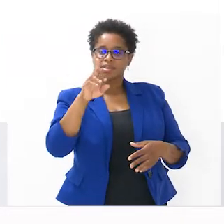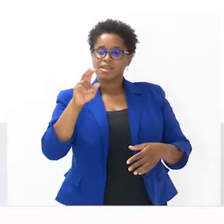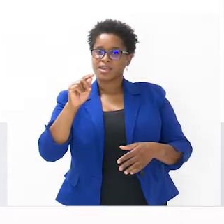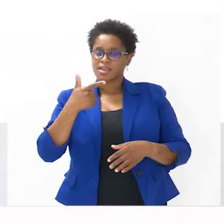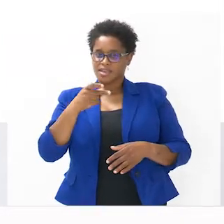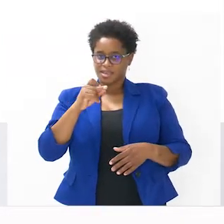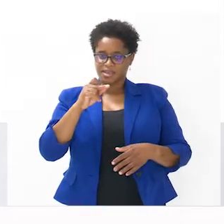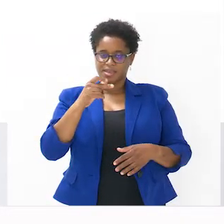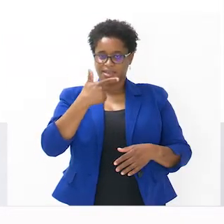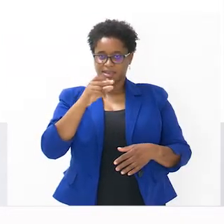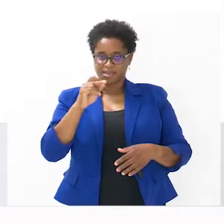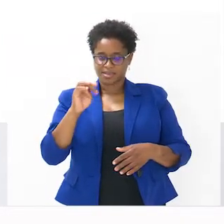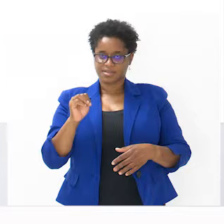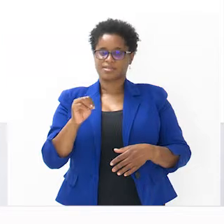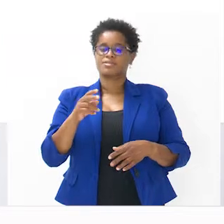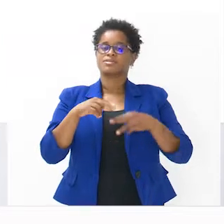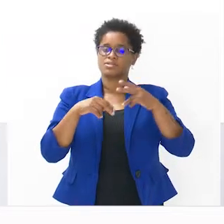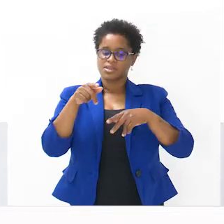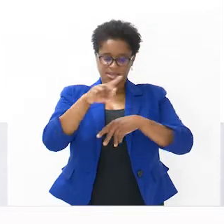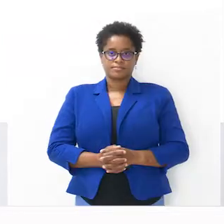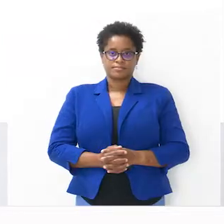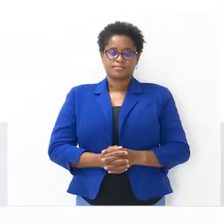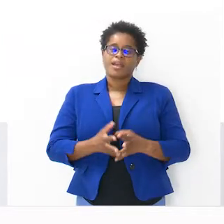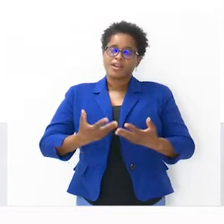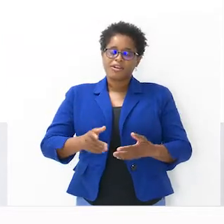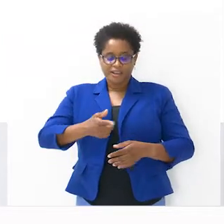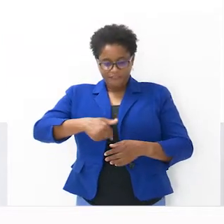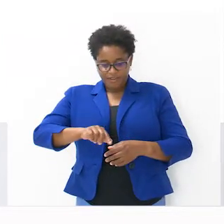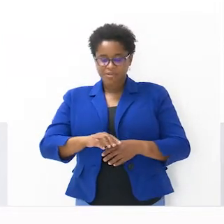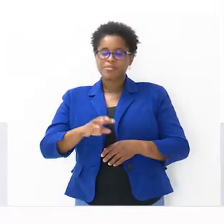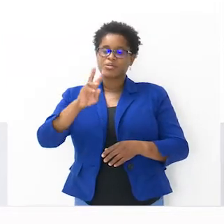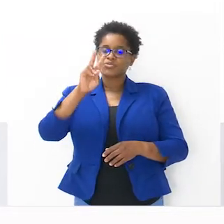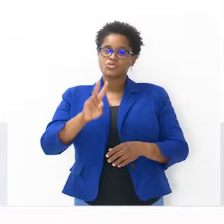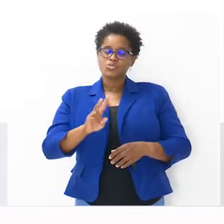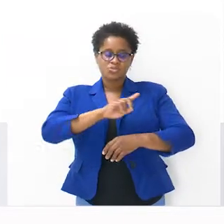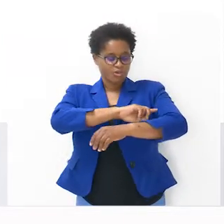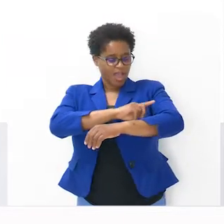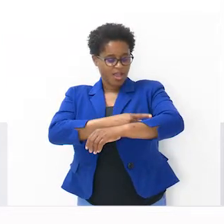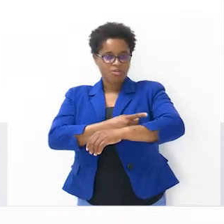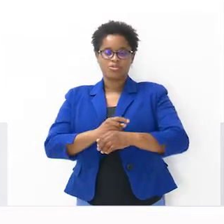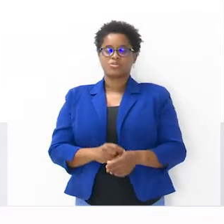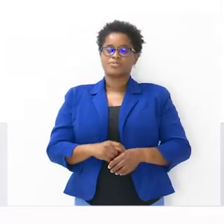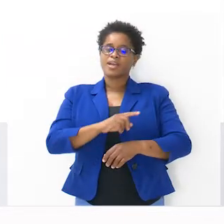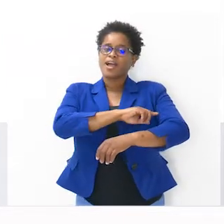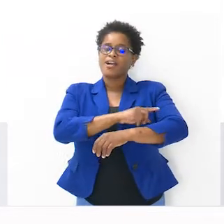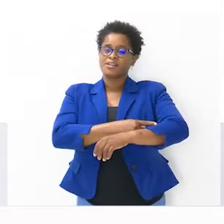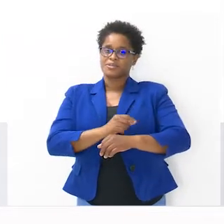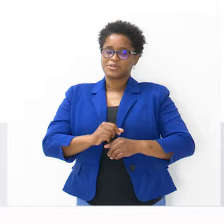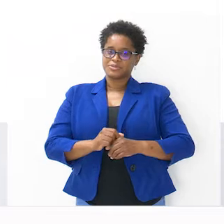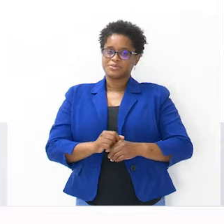semi-retas, não é? Que compõem esse ângulo. Agora vamos para o segundo ângulo. Ângulo,